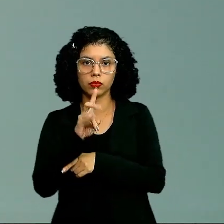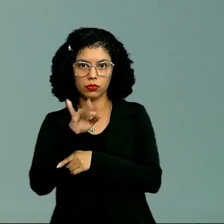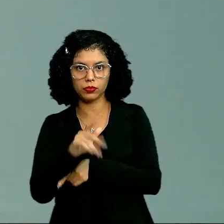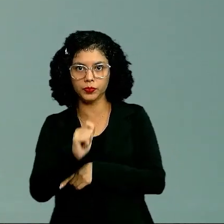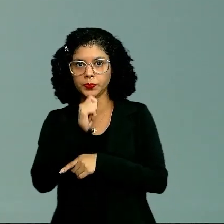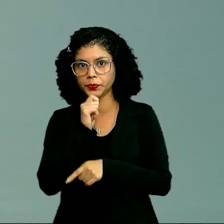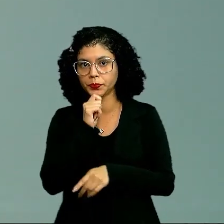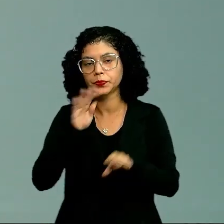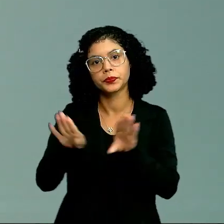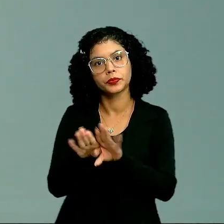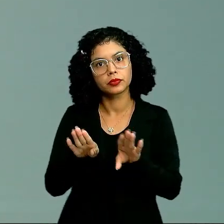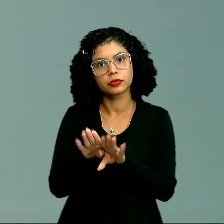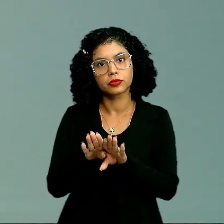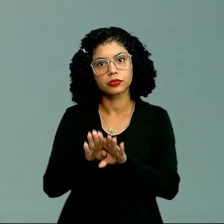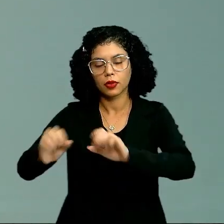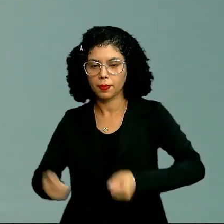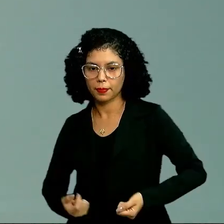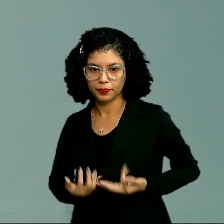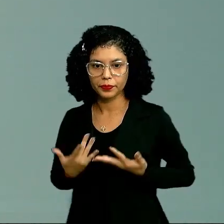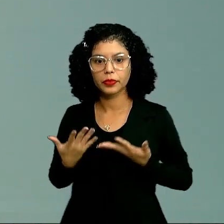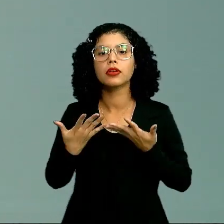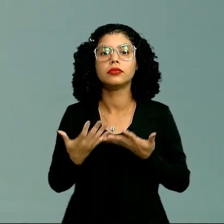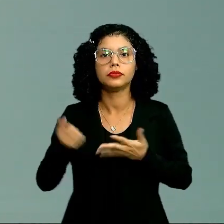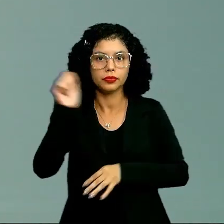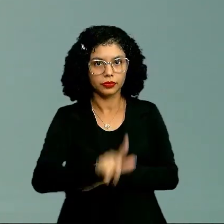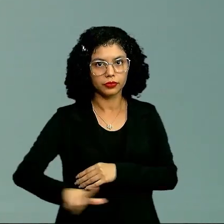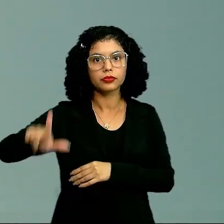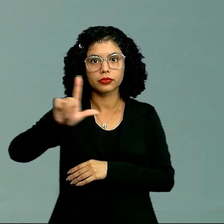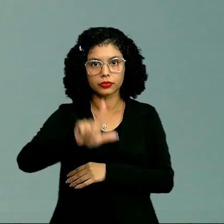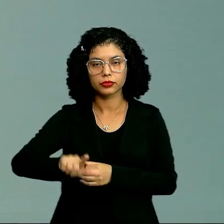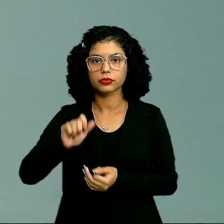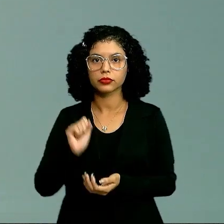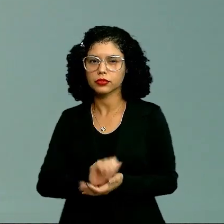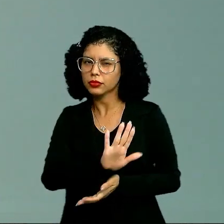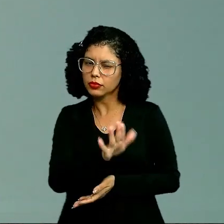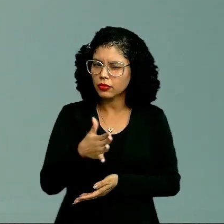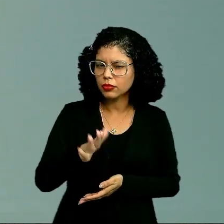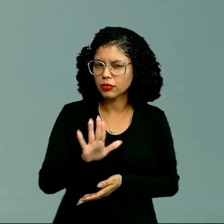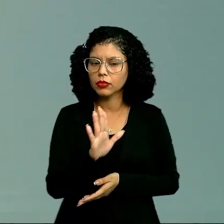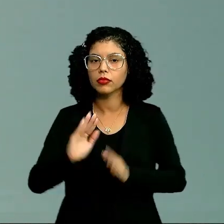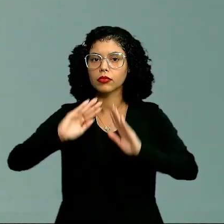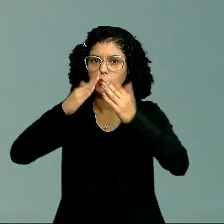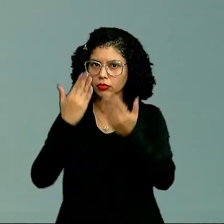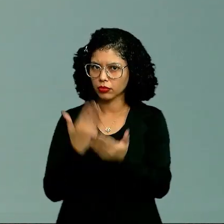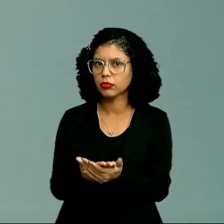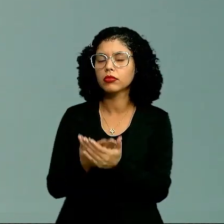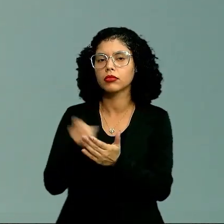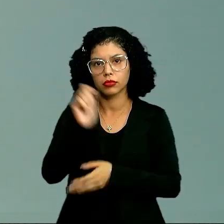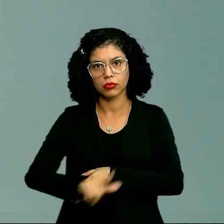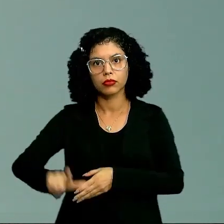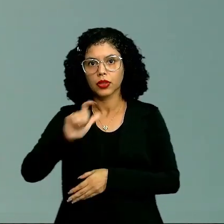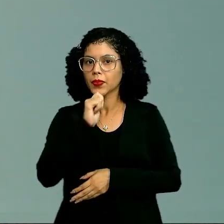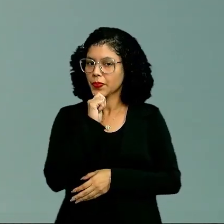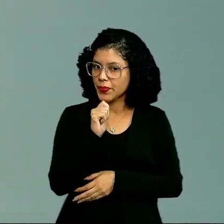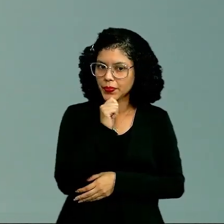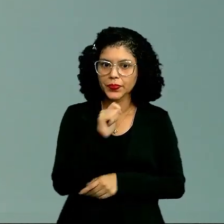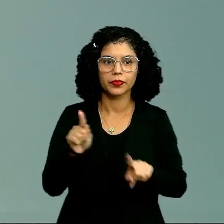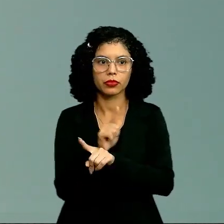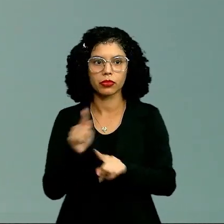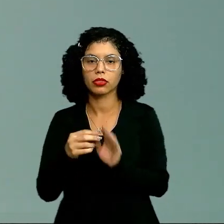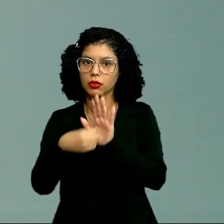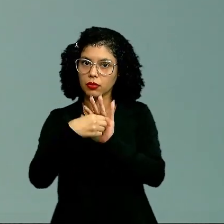é conhecido como uma manifestação literária, quase que uma escola literária, mas ainda não é,